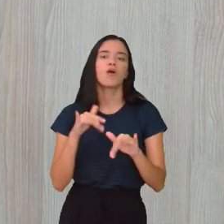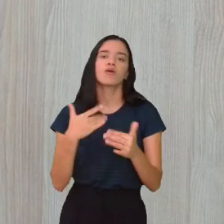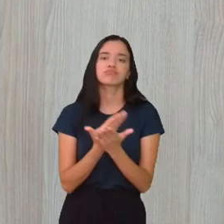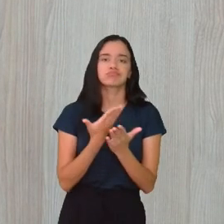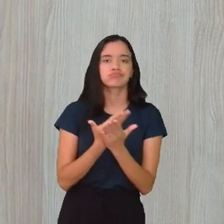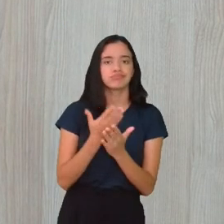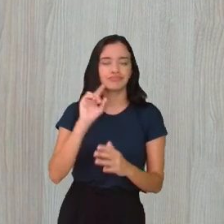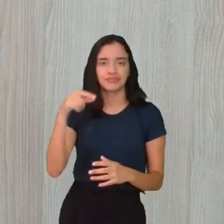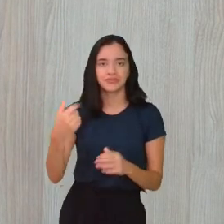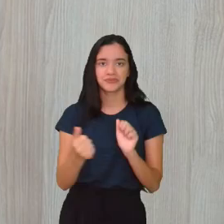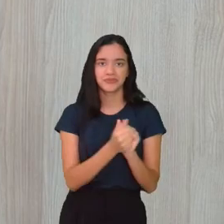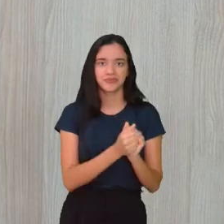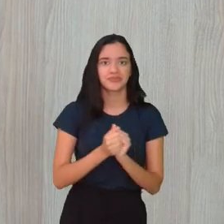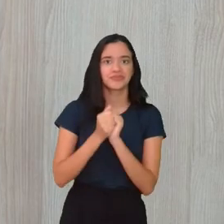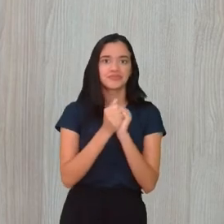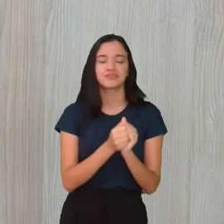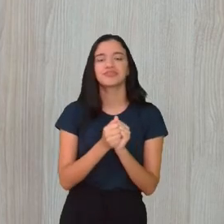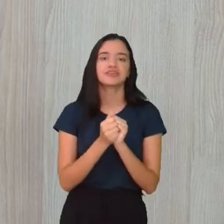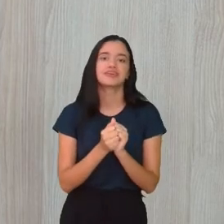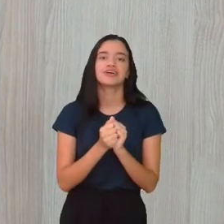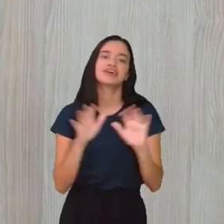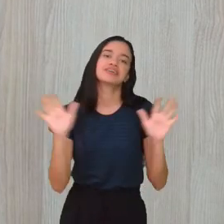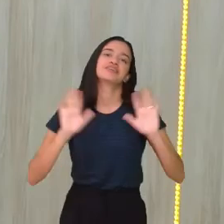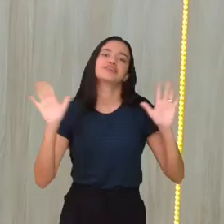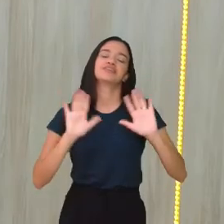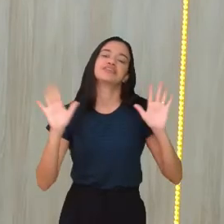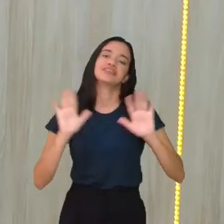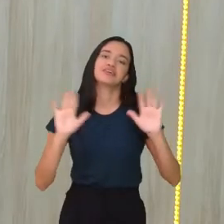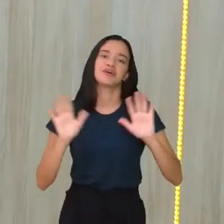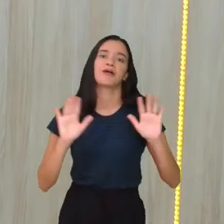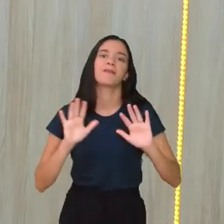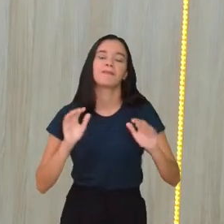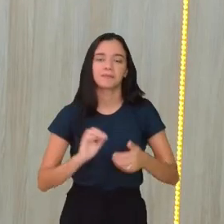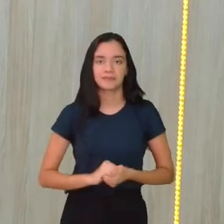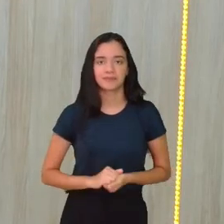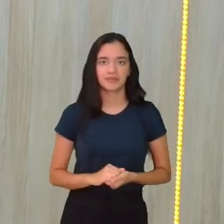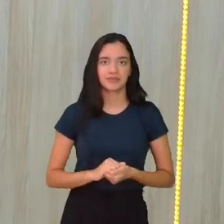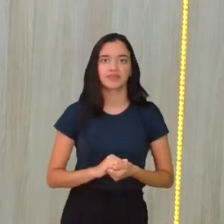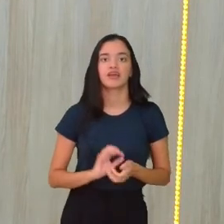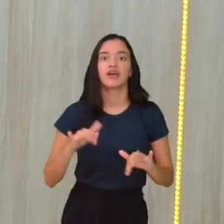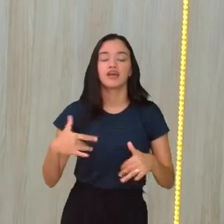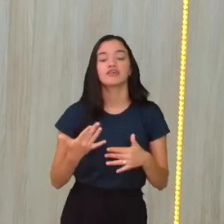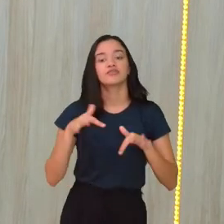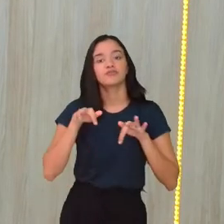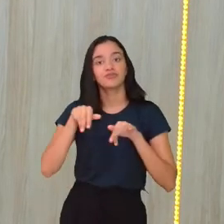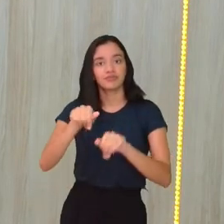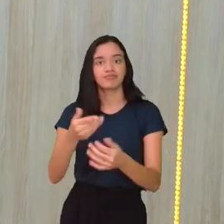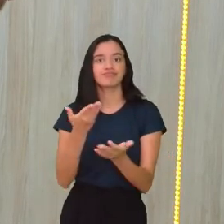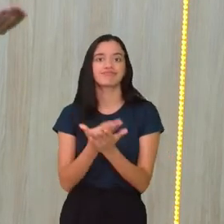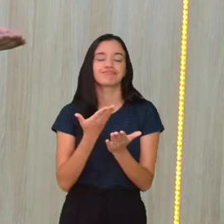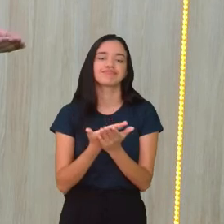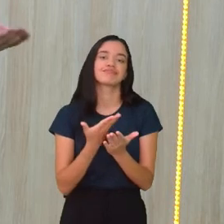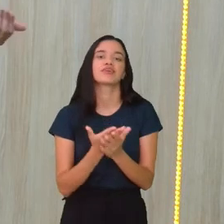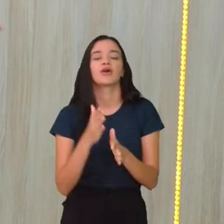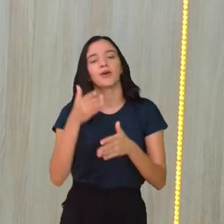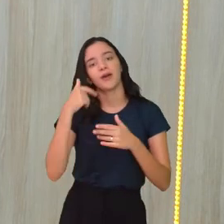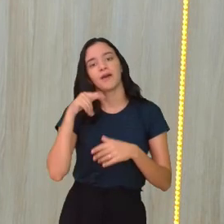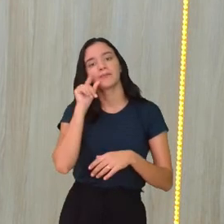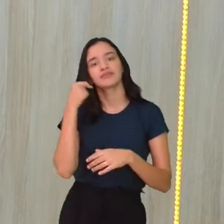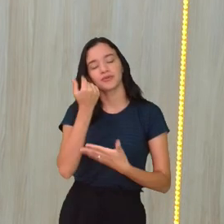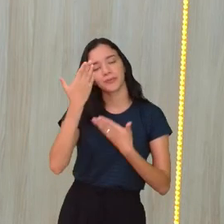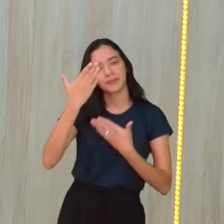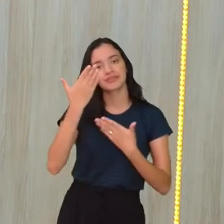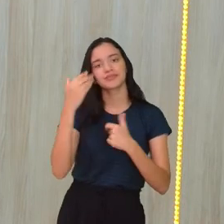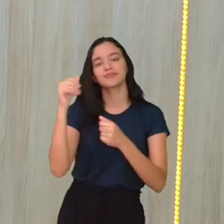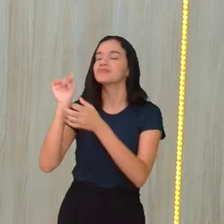juntos, certo? Tchau. Então é isso, pessoas, né? Estamos finalizando. Midian, muito obrigado